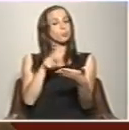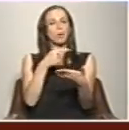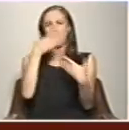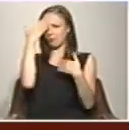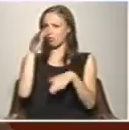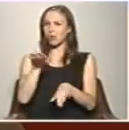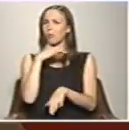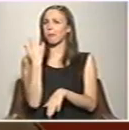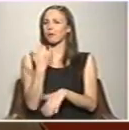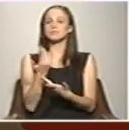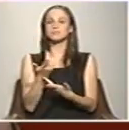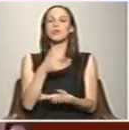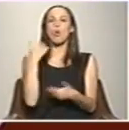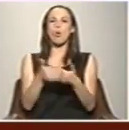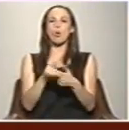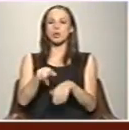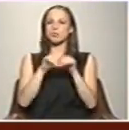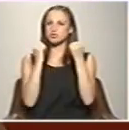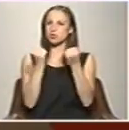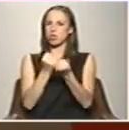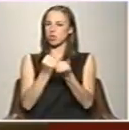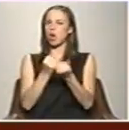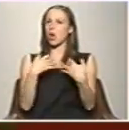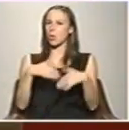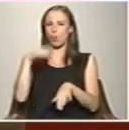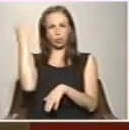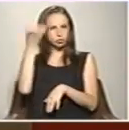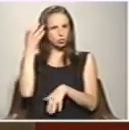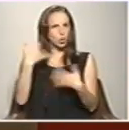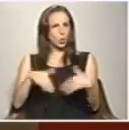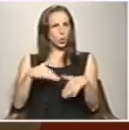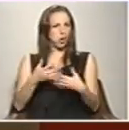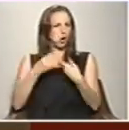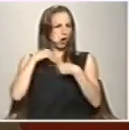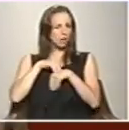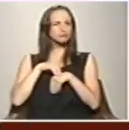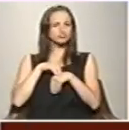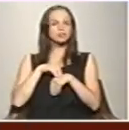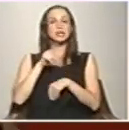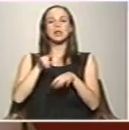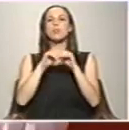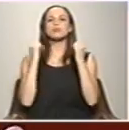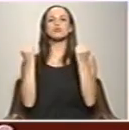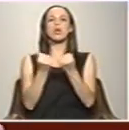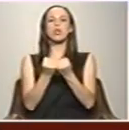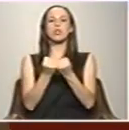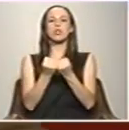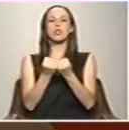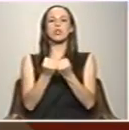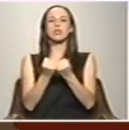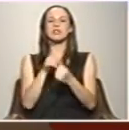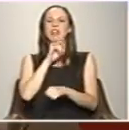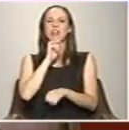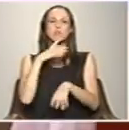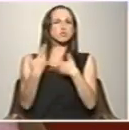Os idosos hoje temos uma sociedade mais culta. Hoje temos uma sociedade mais society, uma mosaic society.